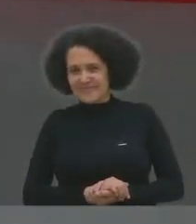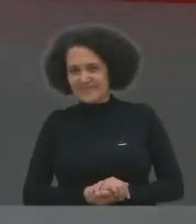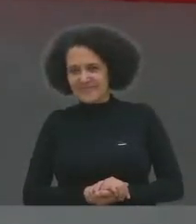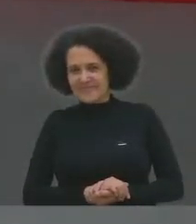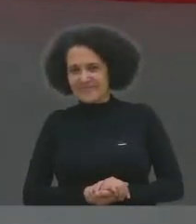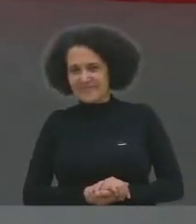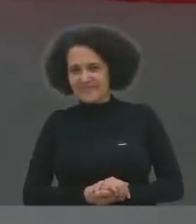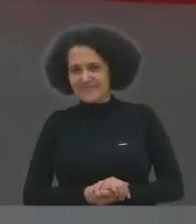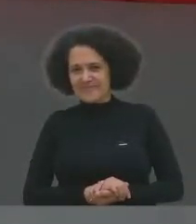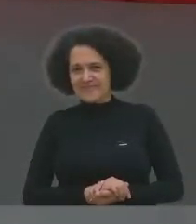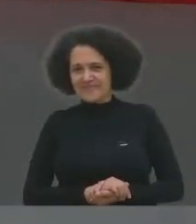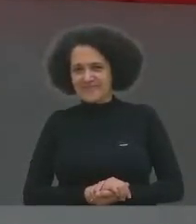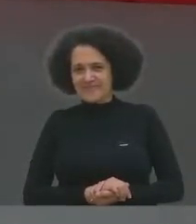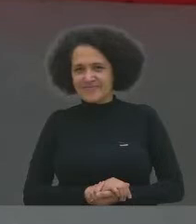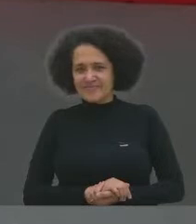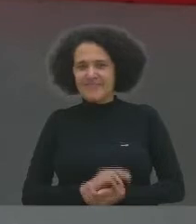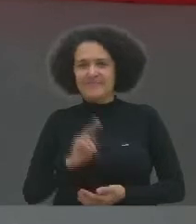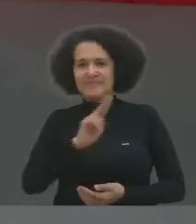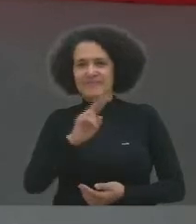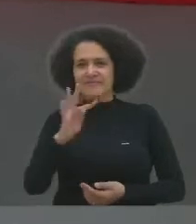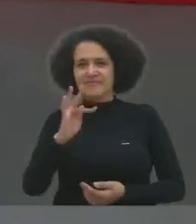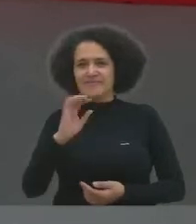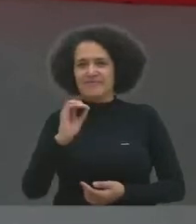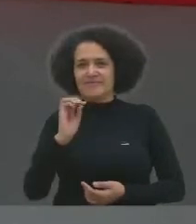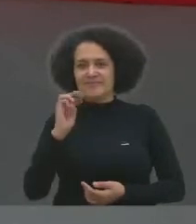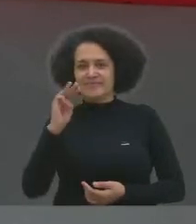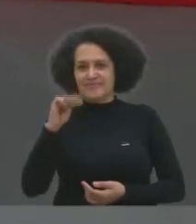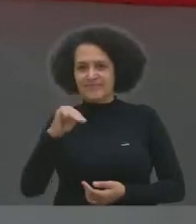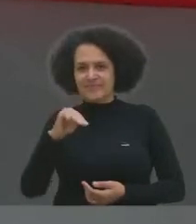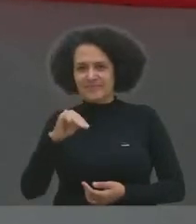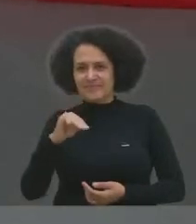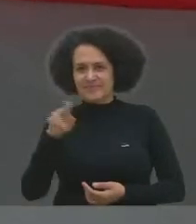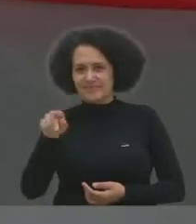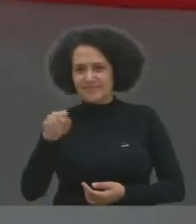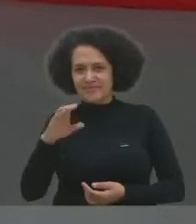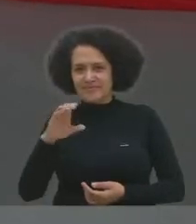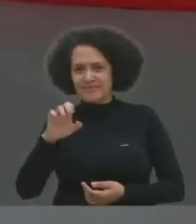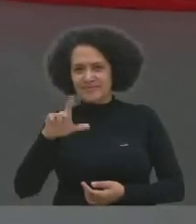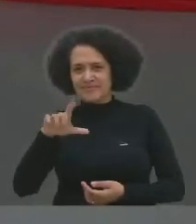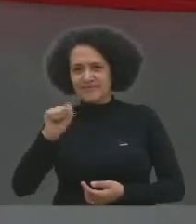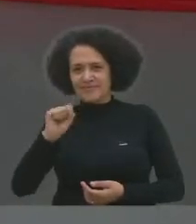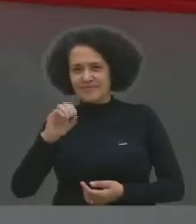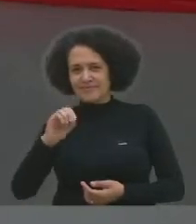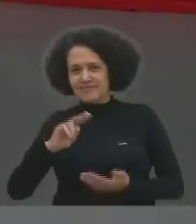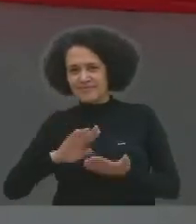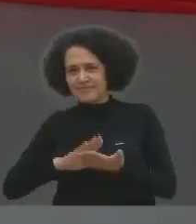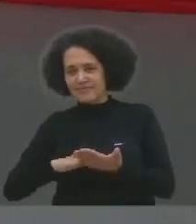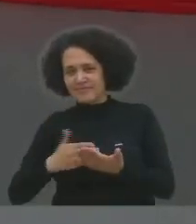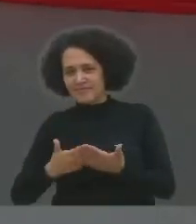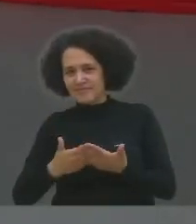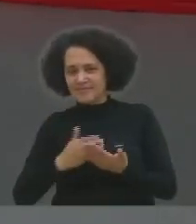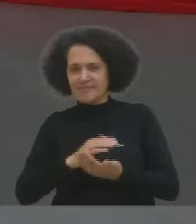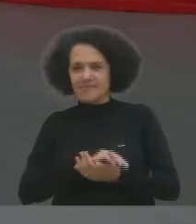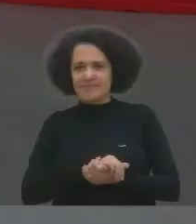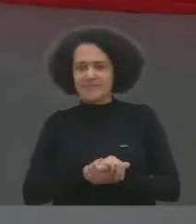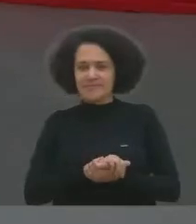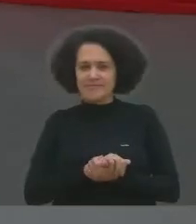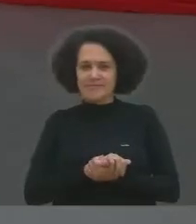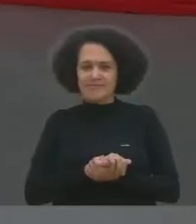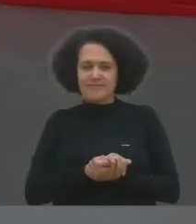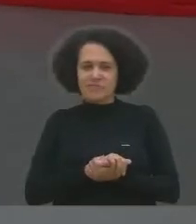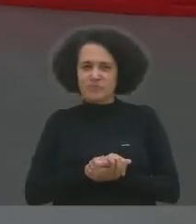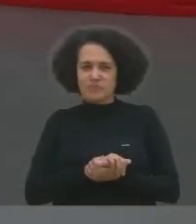My name is Thom. Meu nome é Thom. I'm here with my friend Celso. Estou aqui com meu amigo Celso. I come with Jean Marie, my wife,